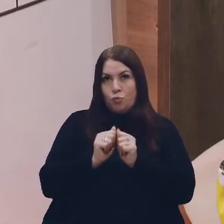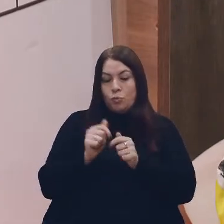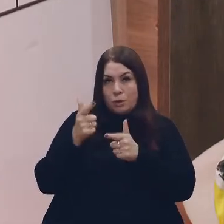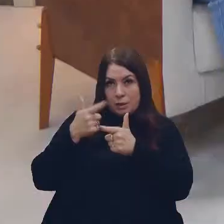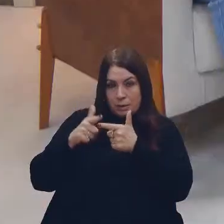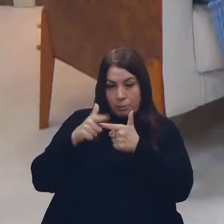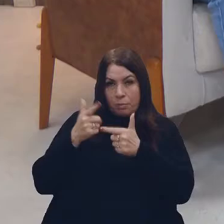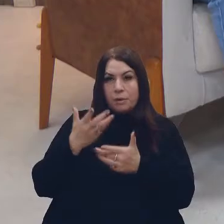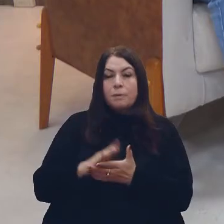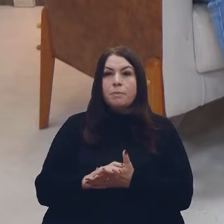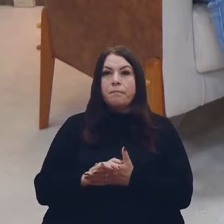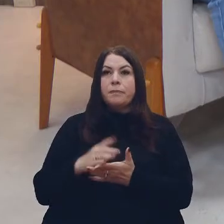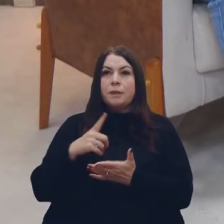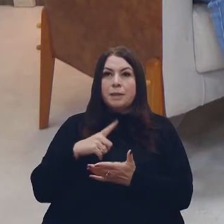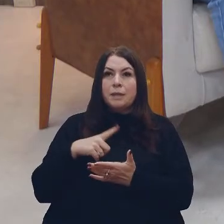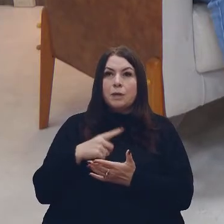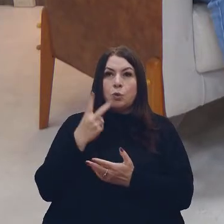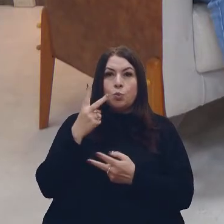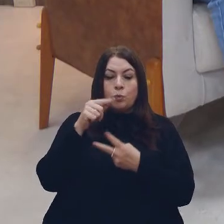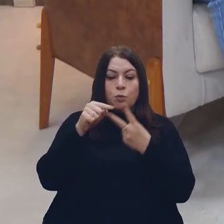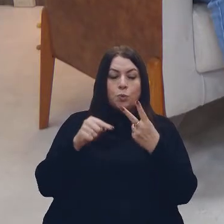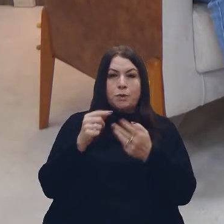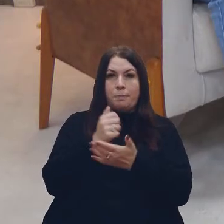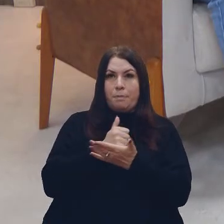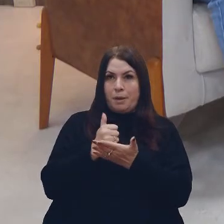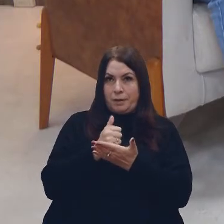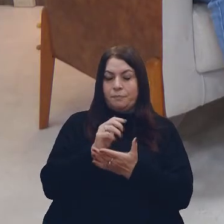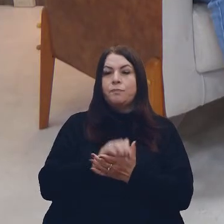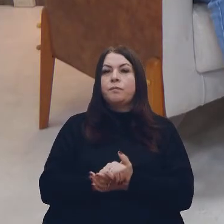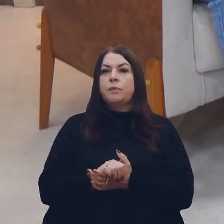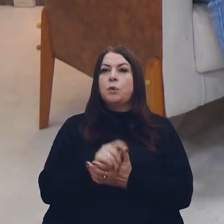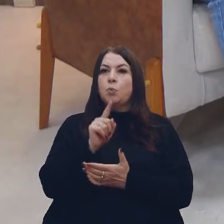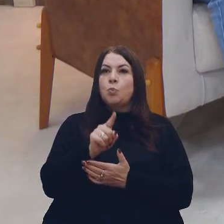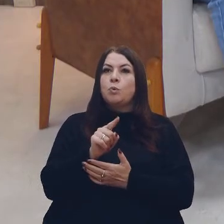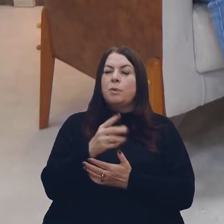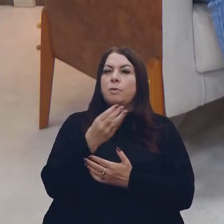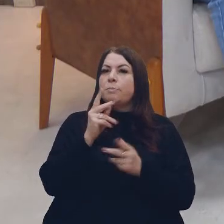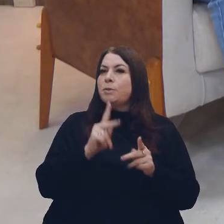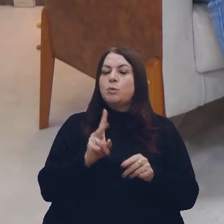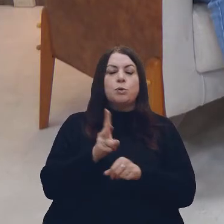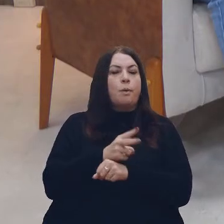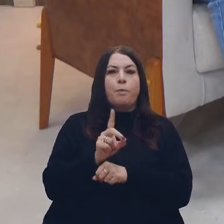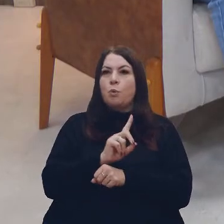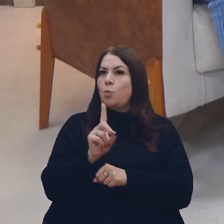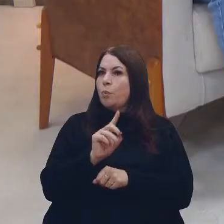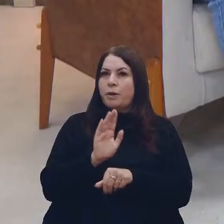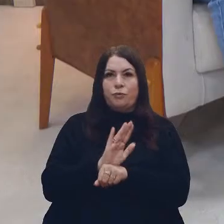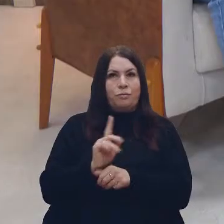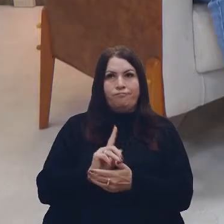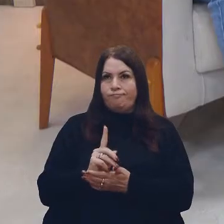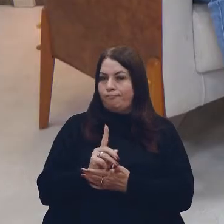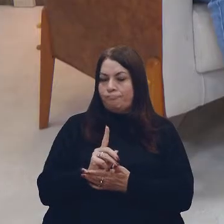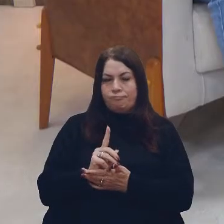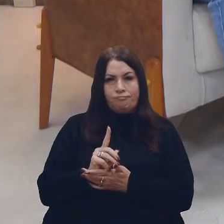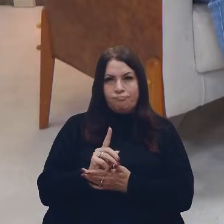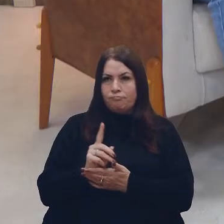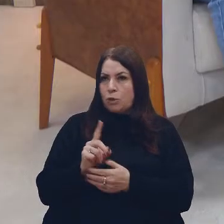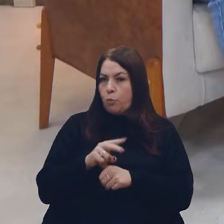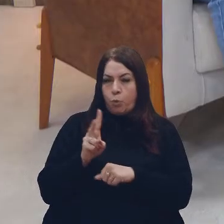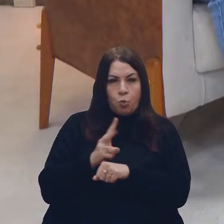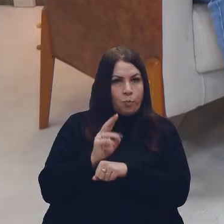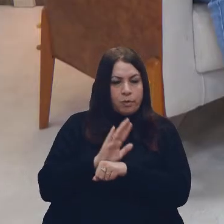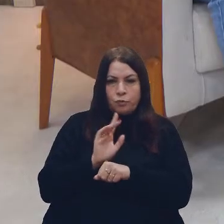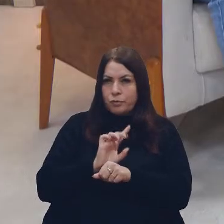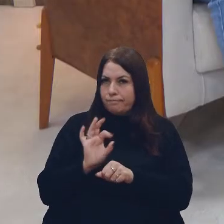o problema, né, que tem duas questões básicas, né, que muita gente não procura ajuda, né, normalmente não